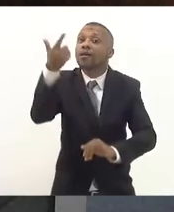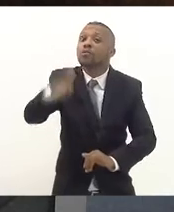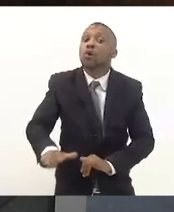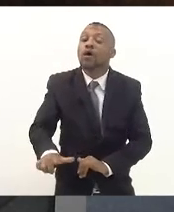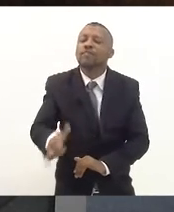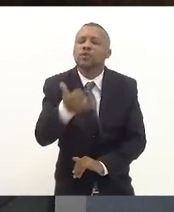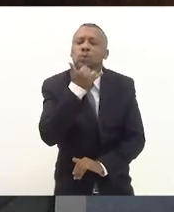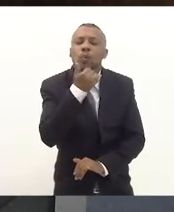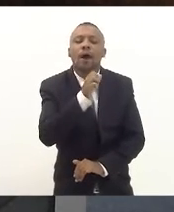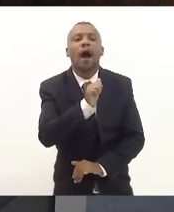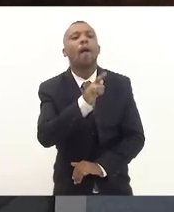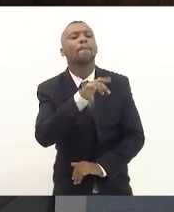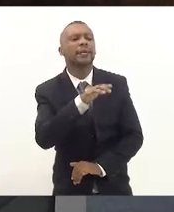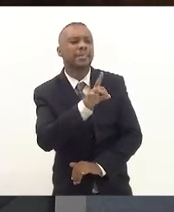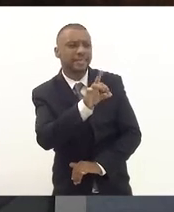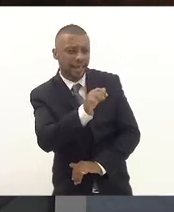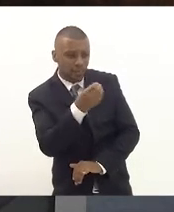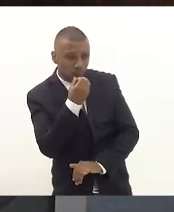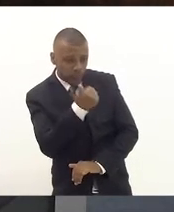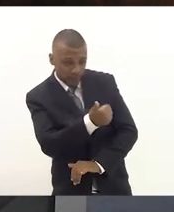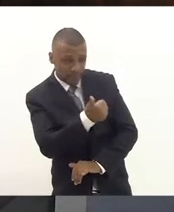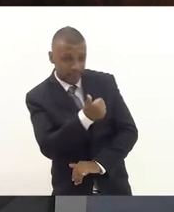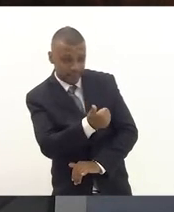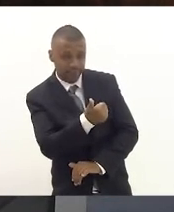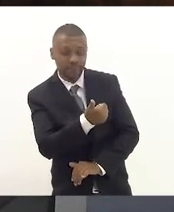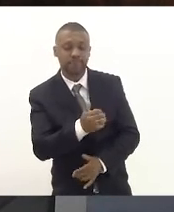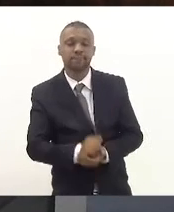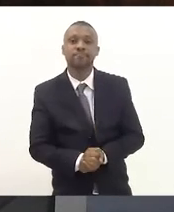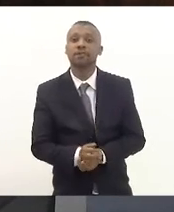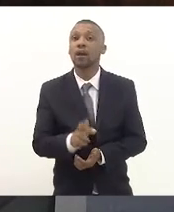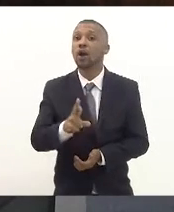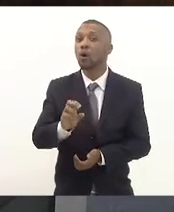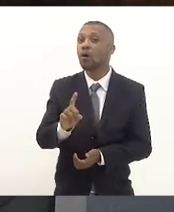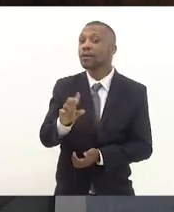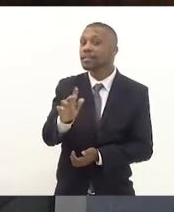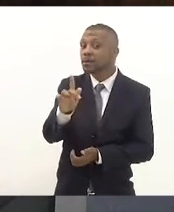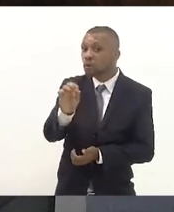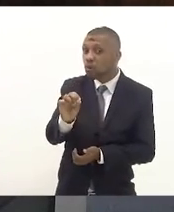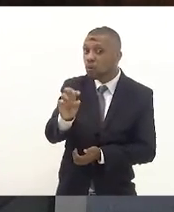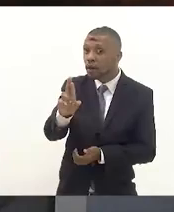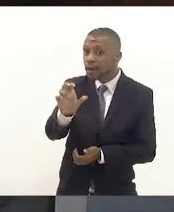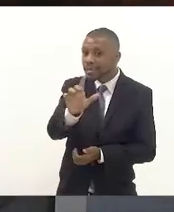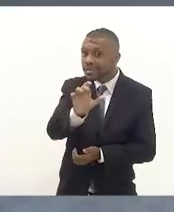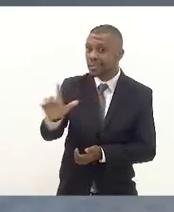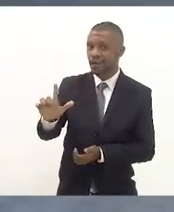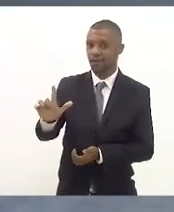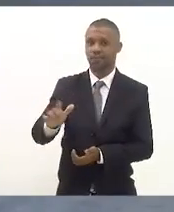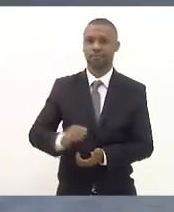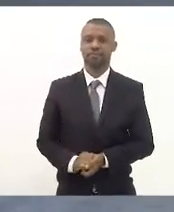Almeida aumentinho Tudo bem Rodrigo Rangel i